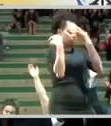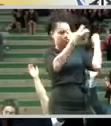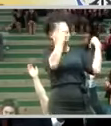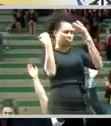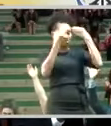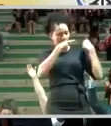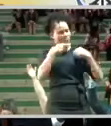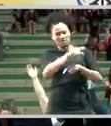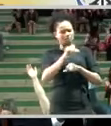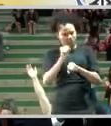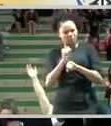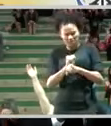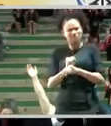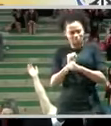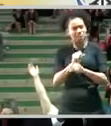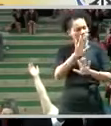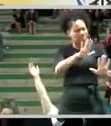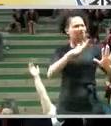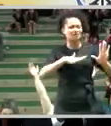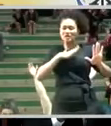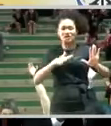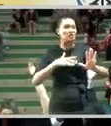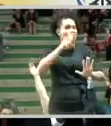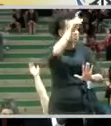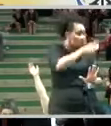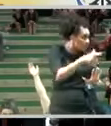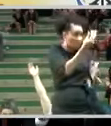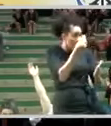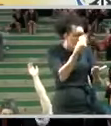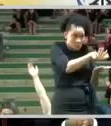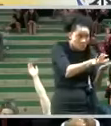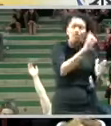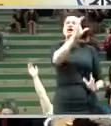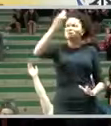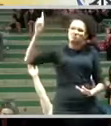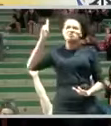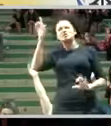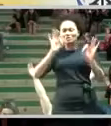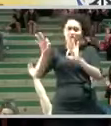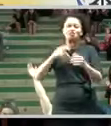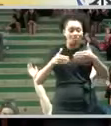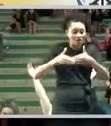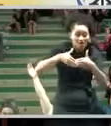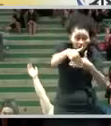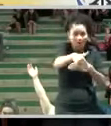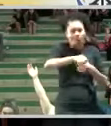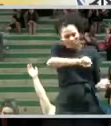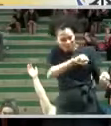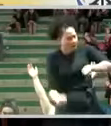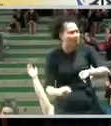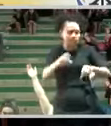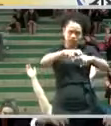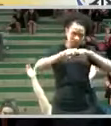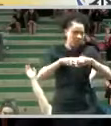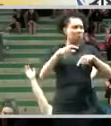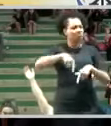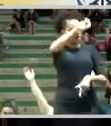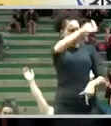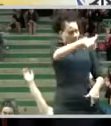parada programada assim. Se o homem não quer parar, Deus vai fazer parar. O boi ainda tropeça por causa do Zé